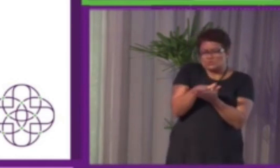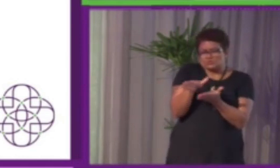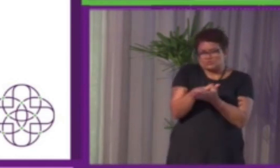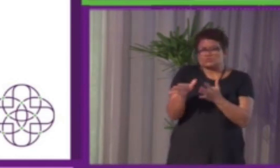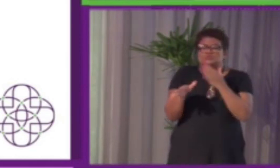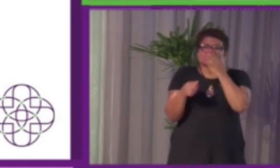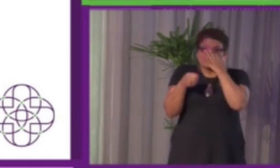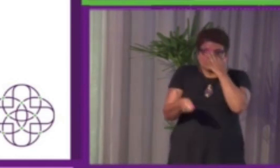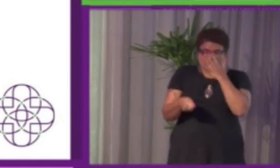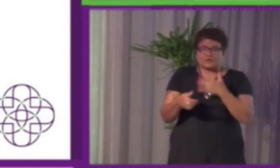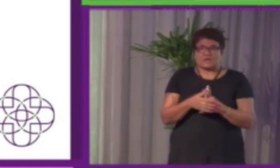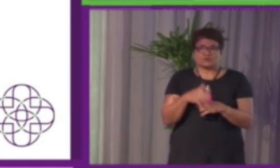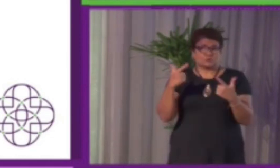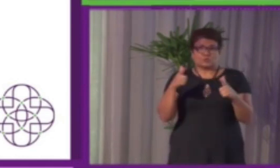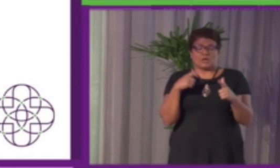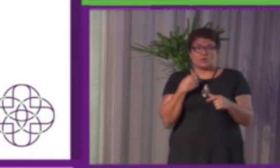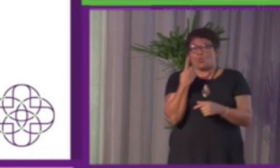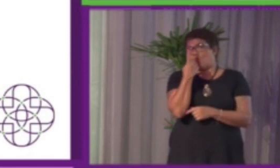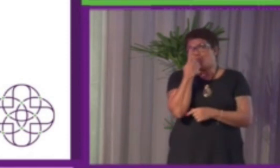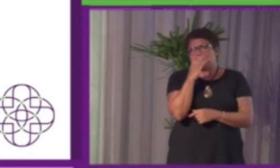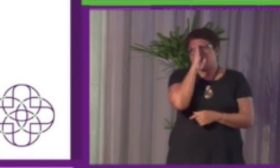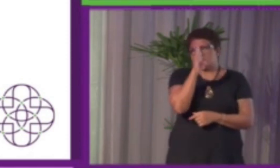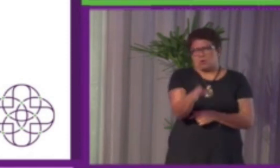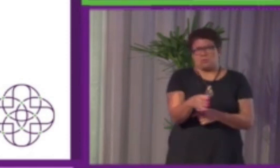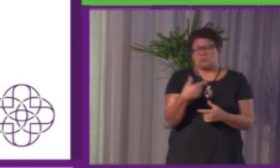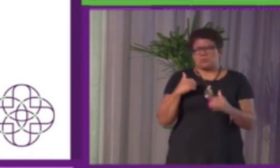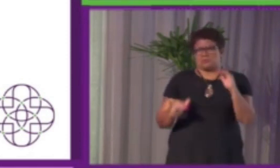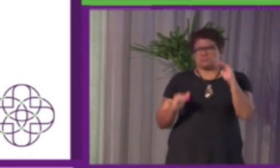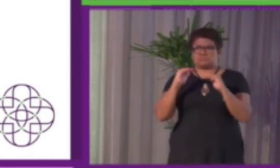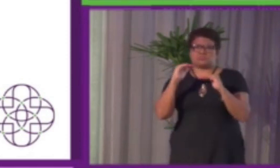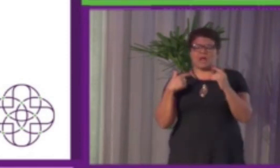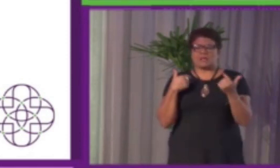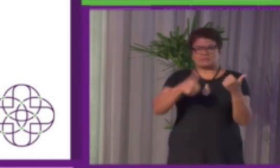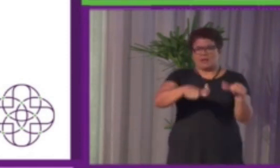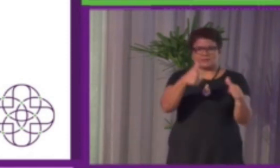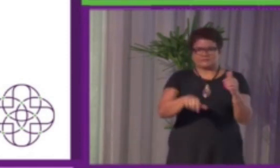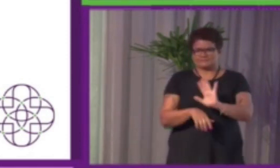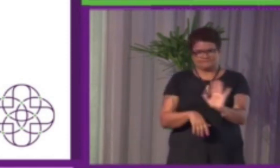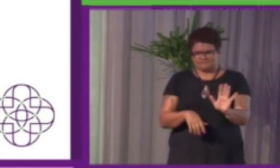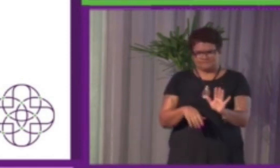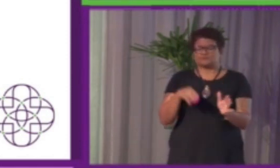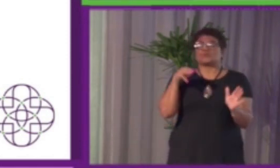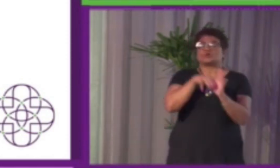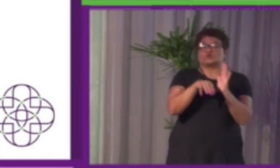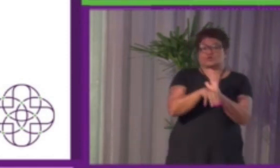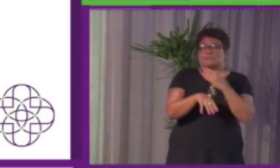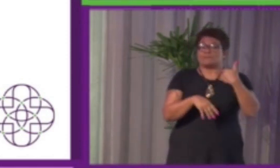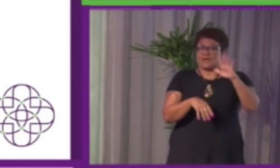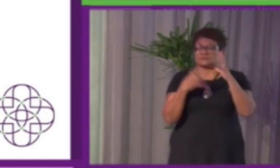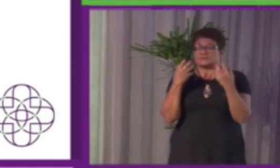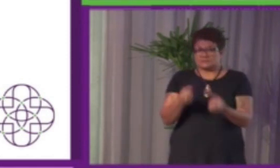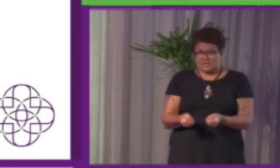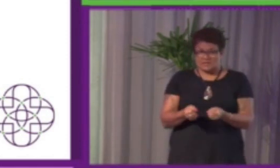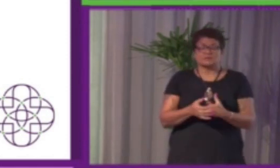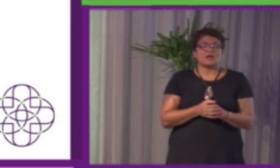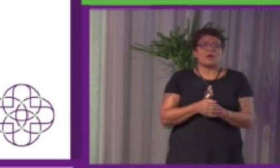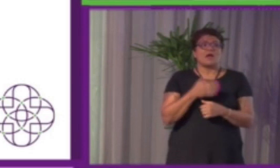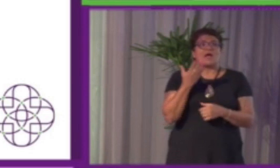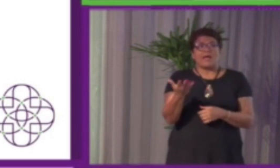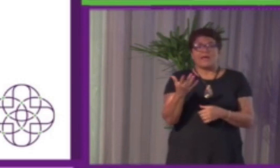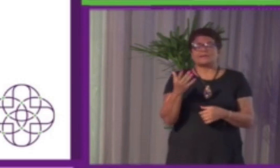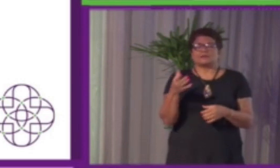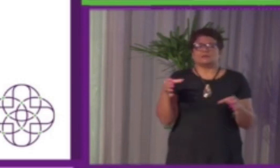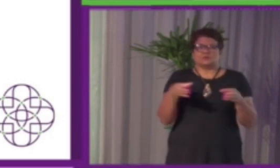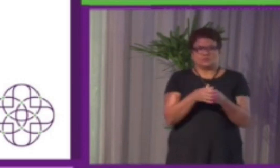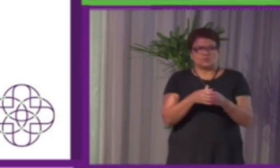que se incorpore então, a questão da equidade nessas análises. Tá? A metodologia mais aceita é uma metodologia que é bastante trabalhada hoje pelo grupo de York,